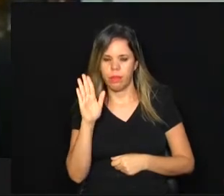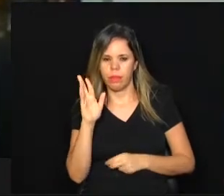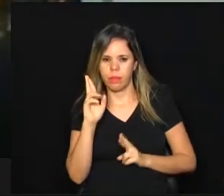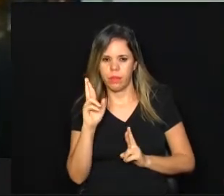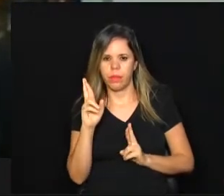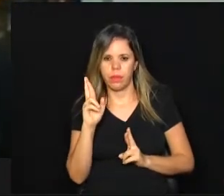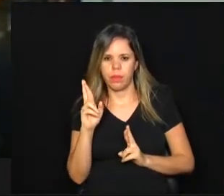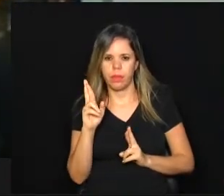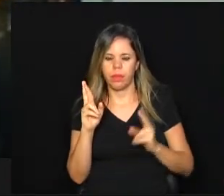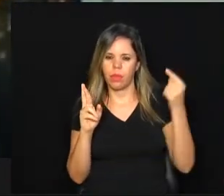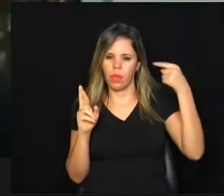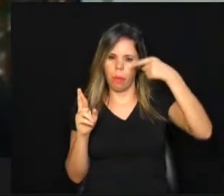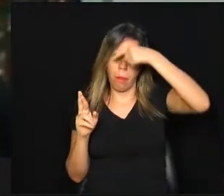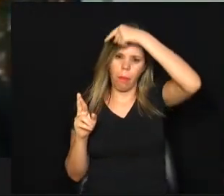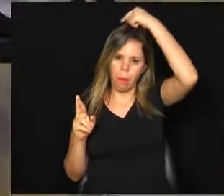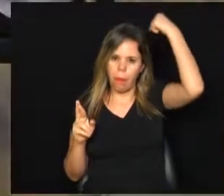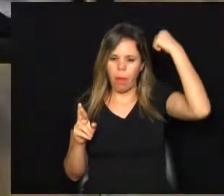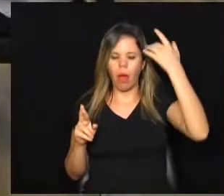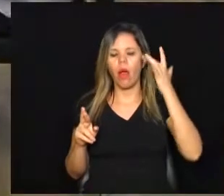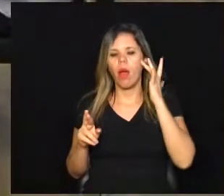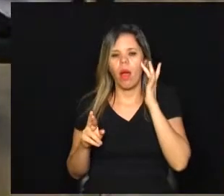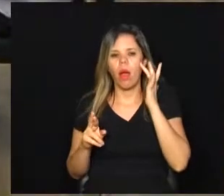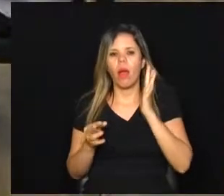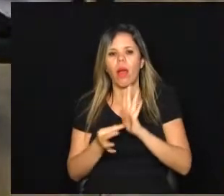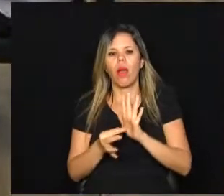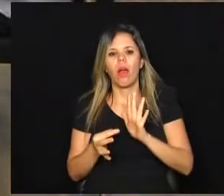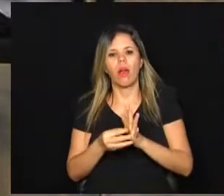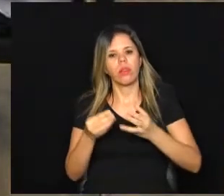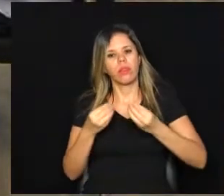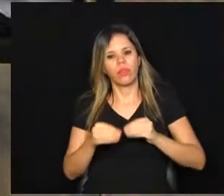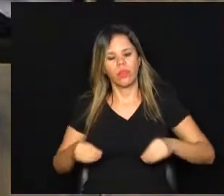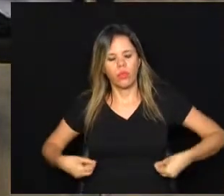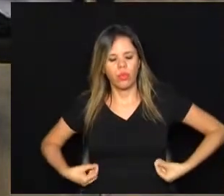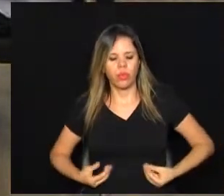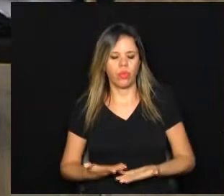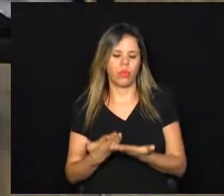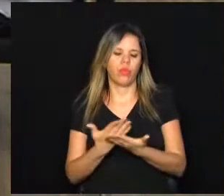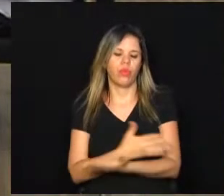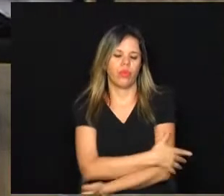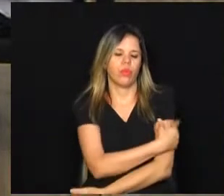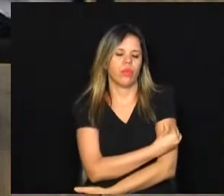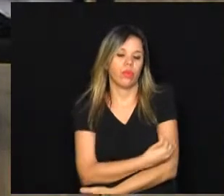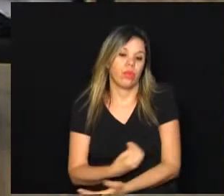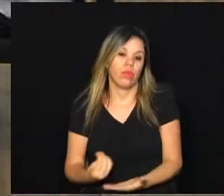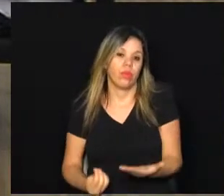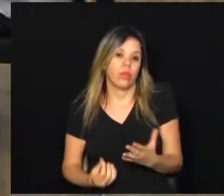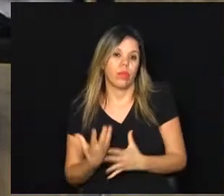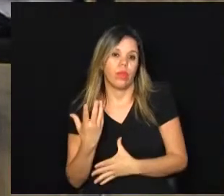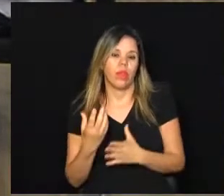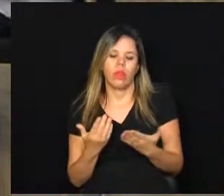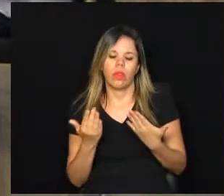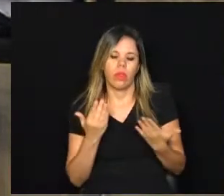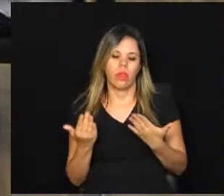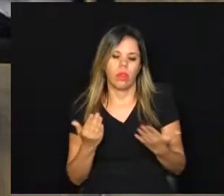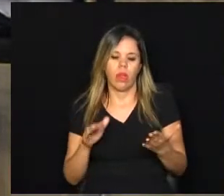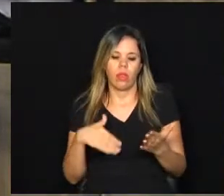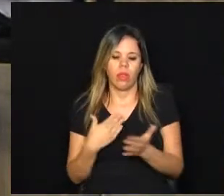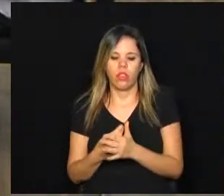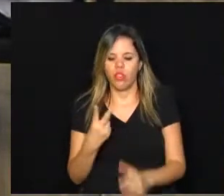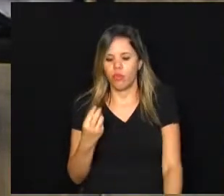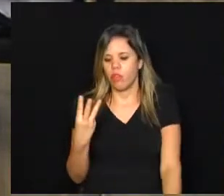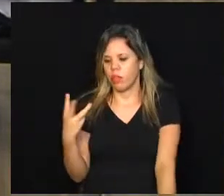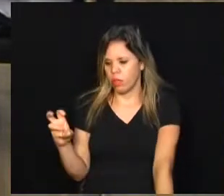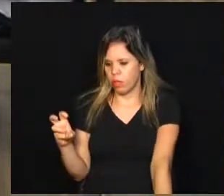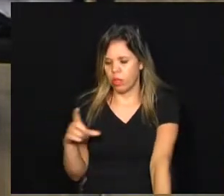como que você enxerga este desperdício e esta perda que é inevitável então, porque se até 2035